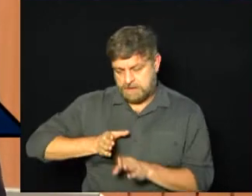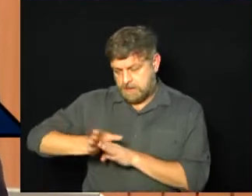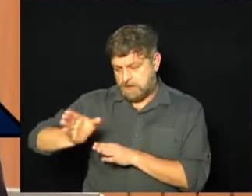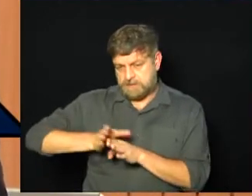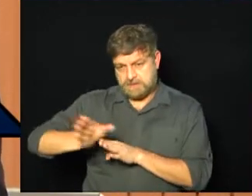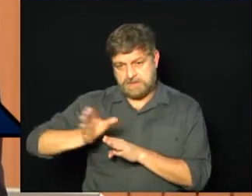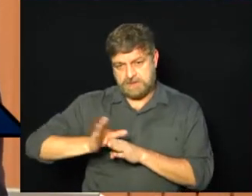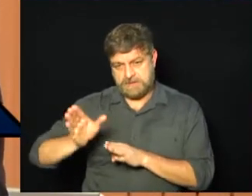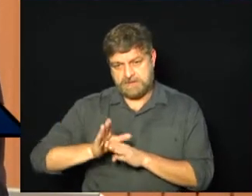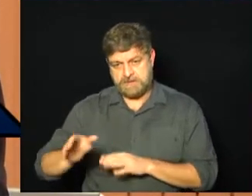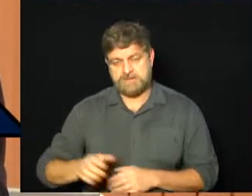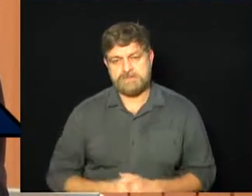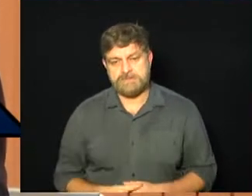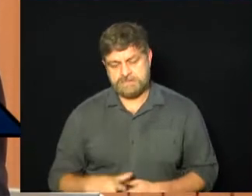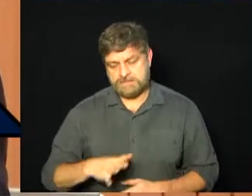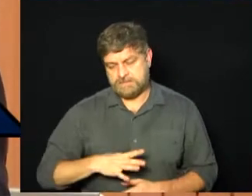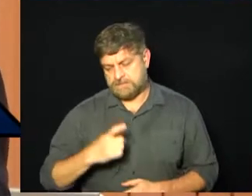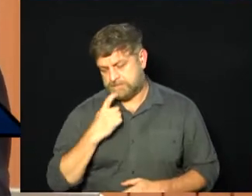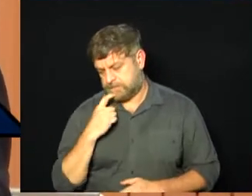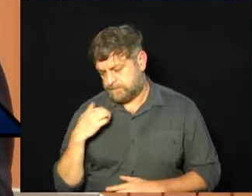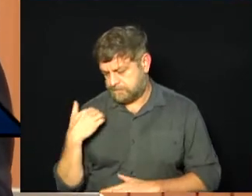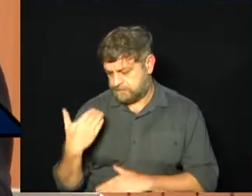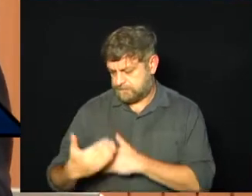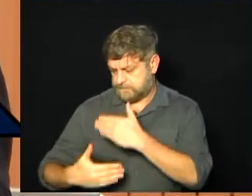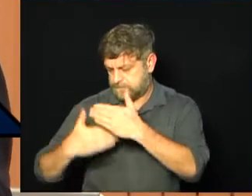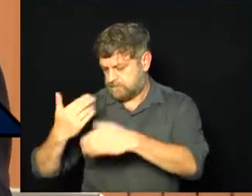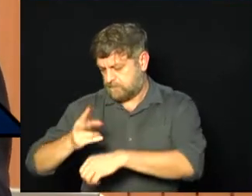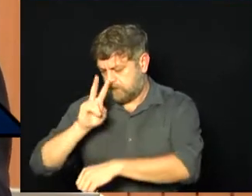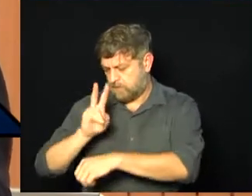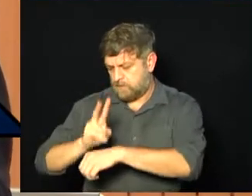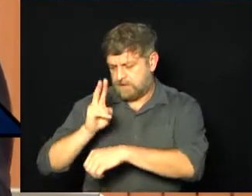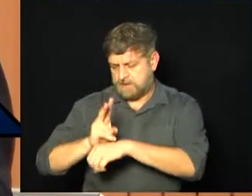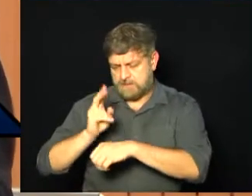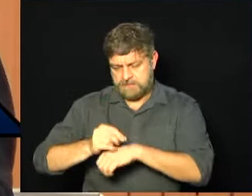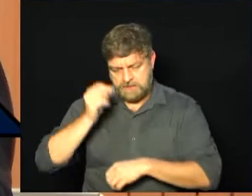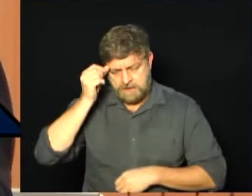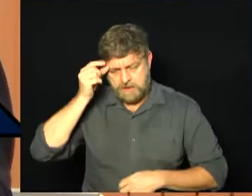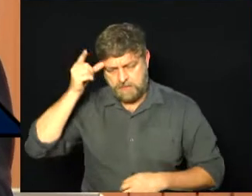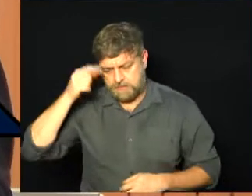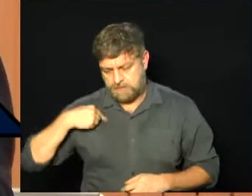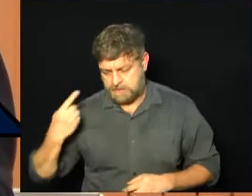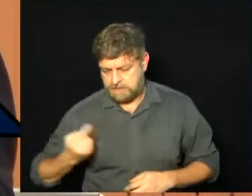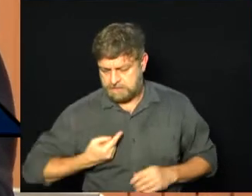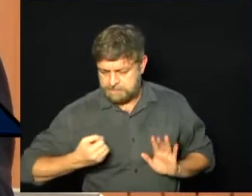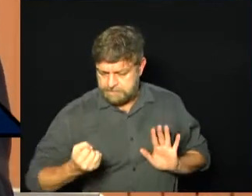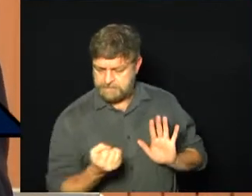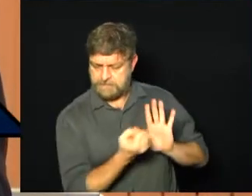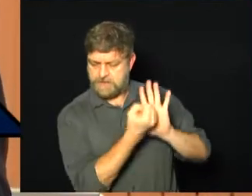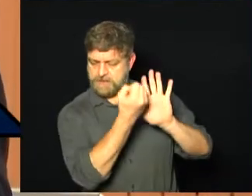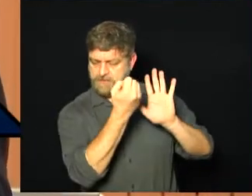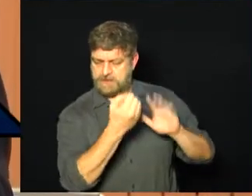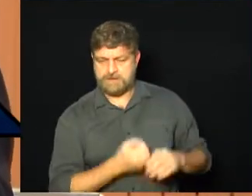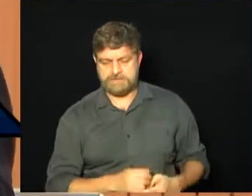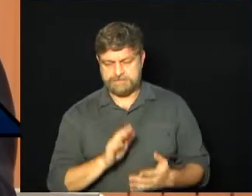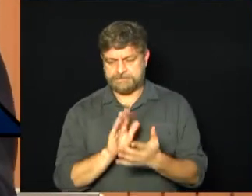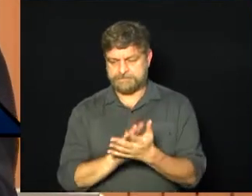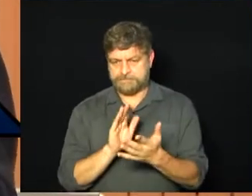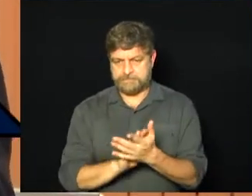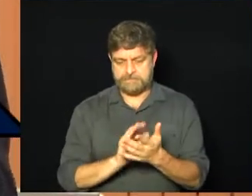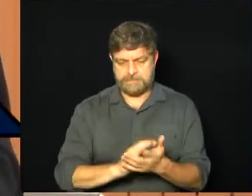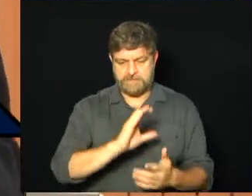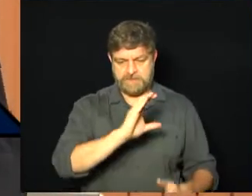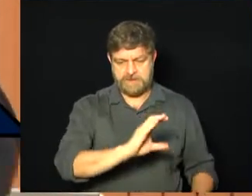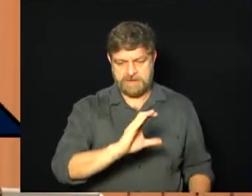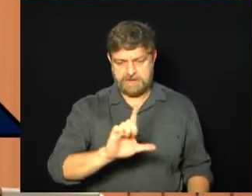crescimento, o desenvolvimento da nossa cidade, cuidando da nossa cultura, que é o nosso grande patrimônio. Parabéns ao CCLA, parabéns a